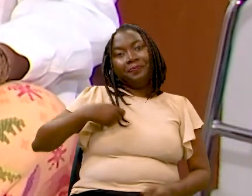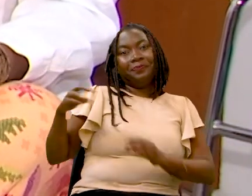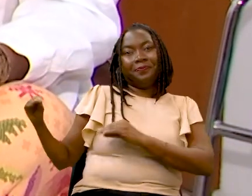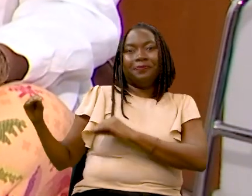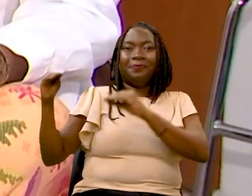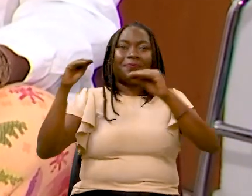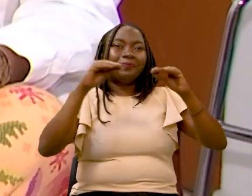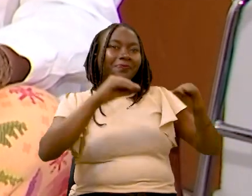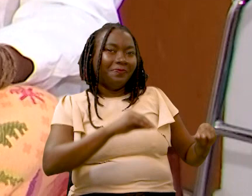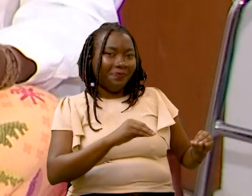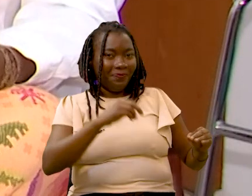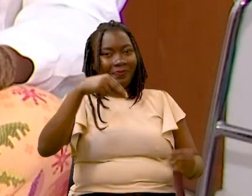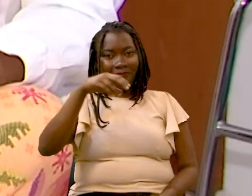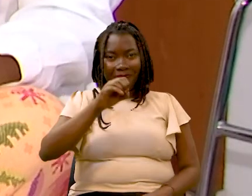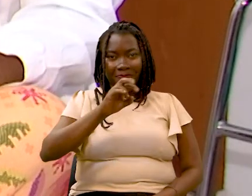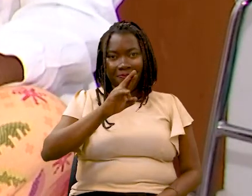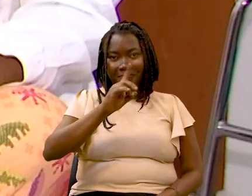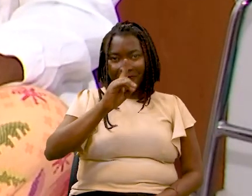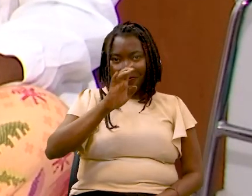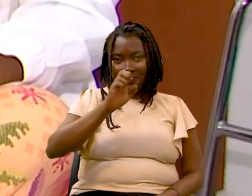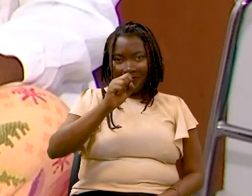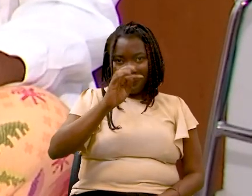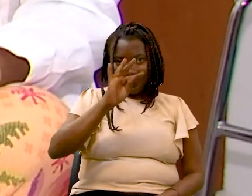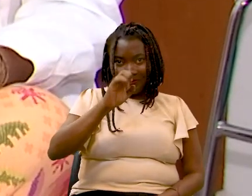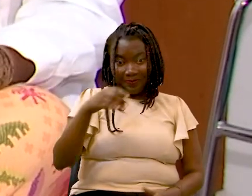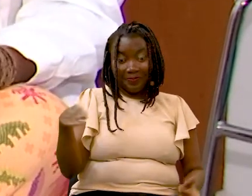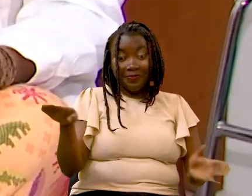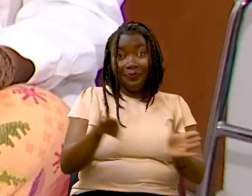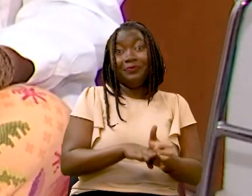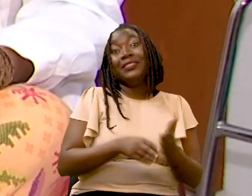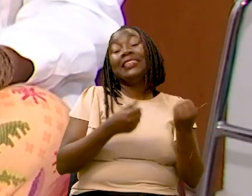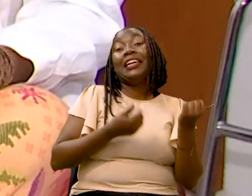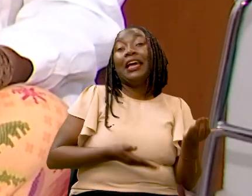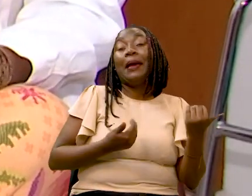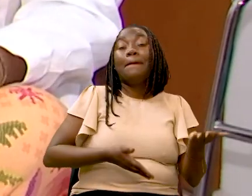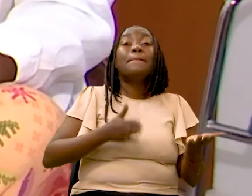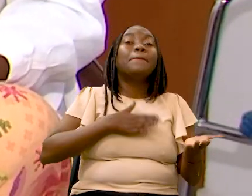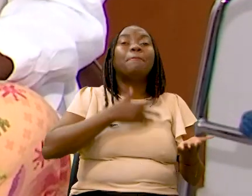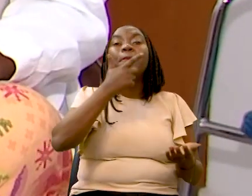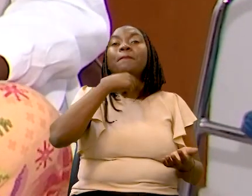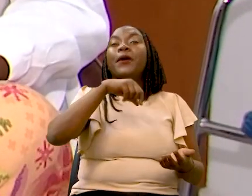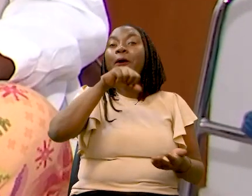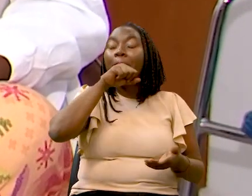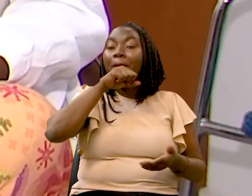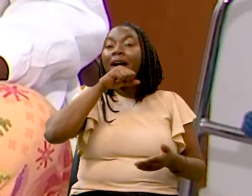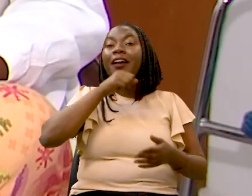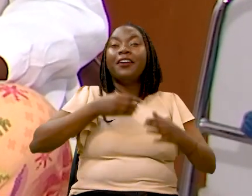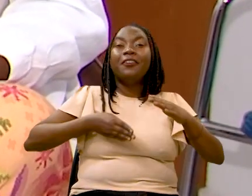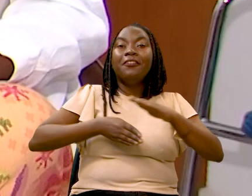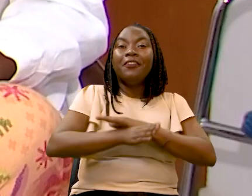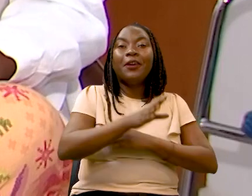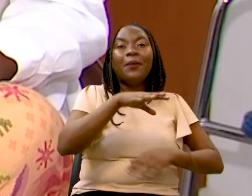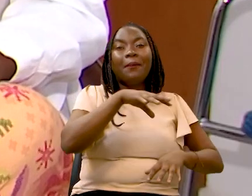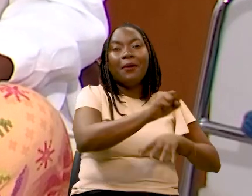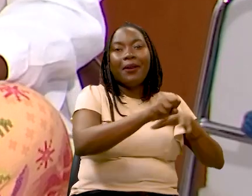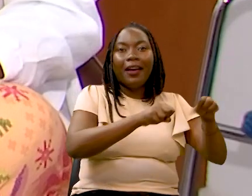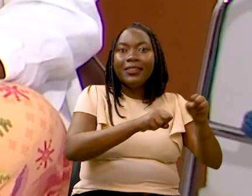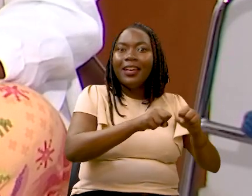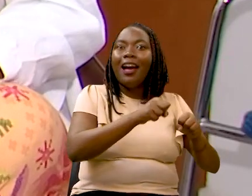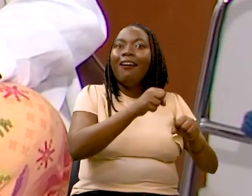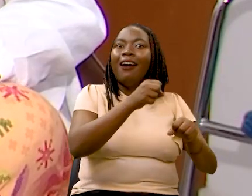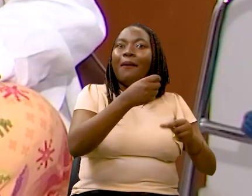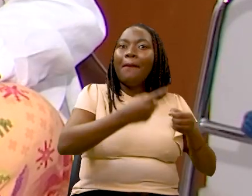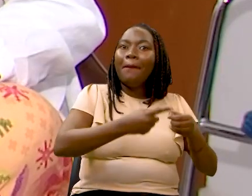retirante nordestina, vim para aqui ainda adolescente, meu pai veio para a ocupação ali do Parque